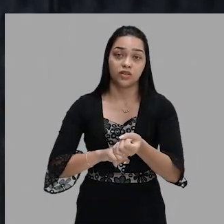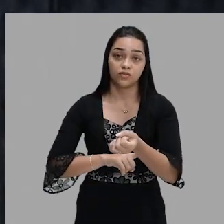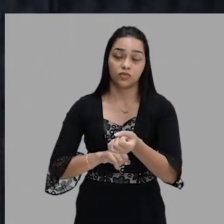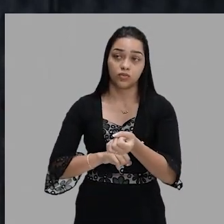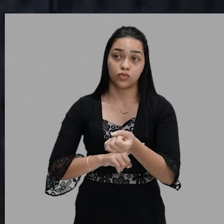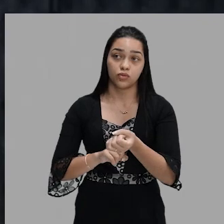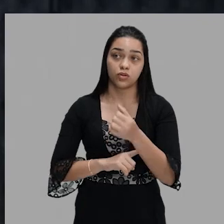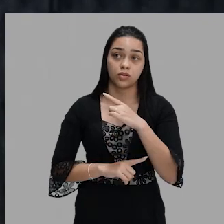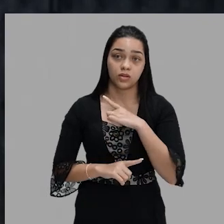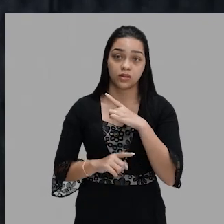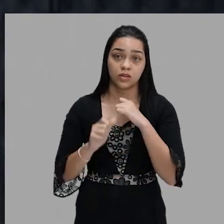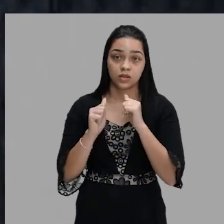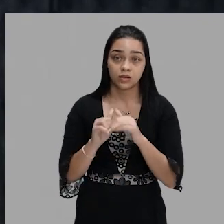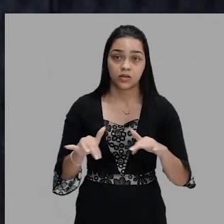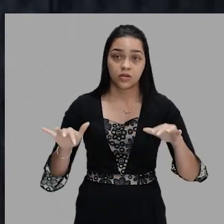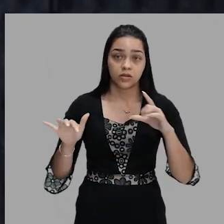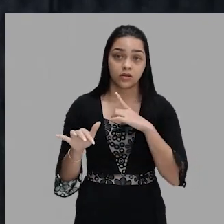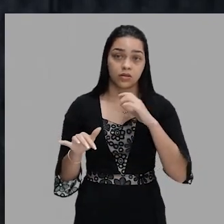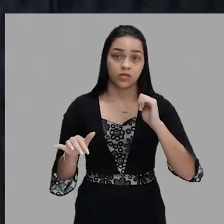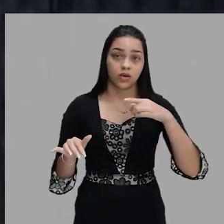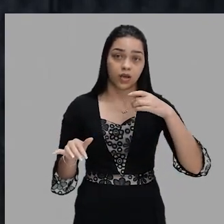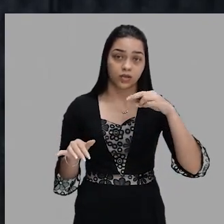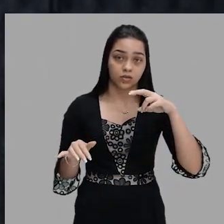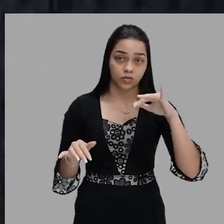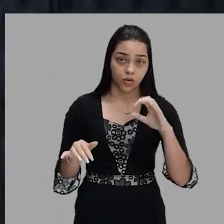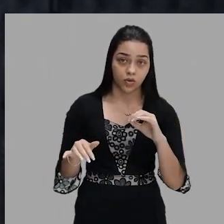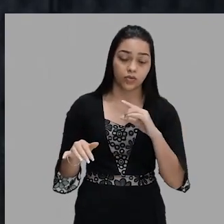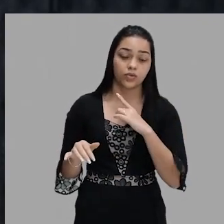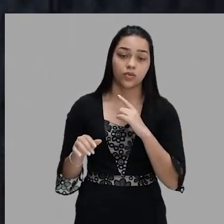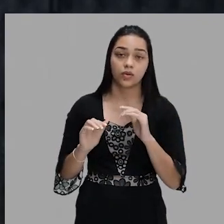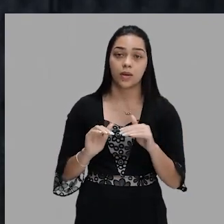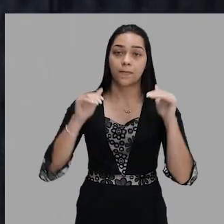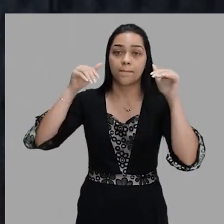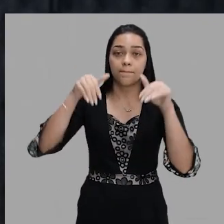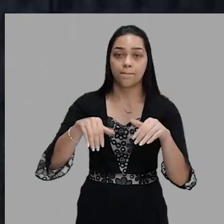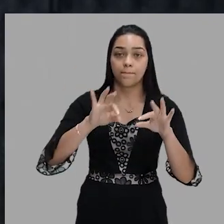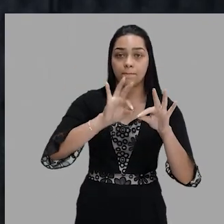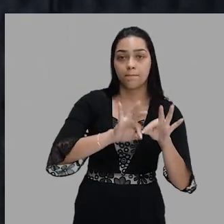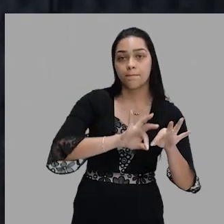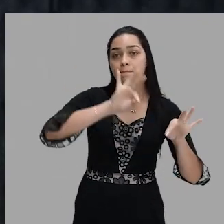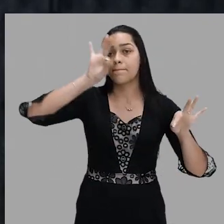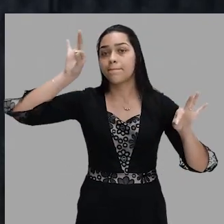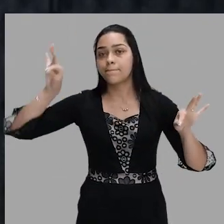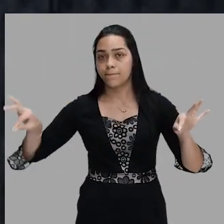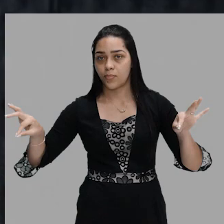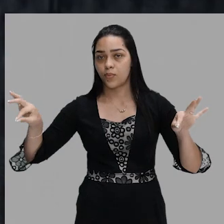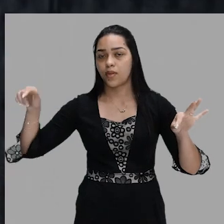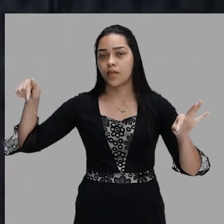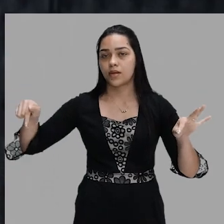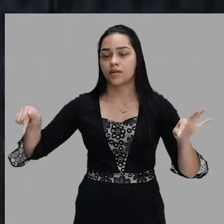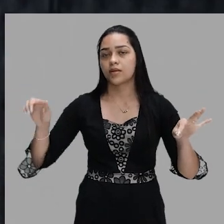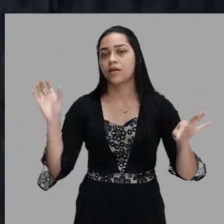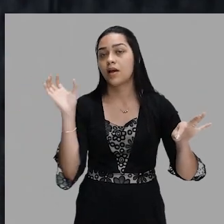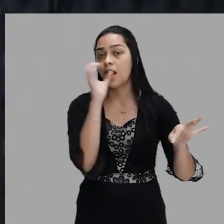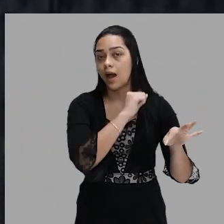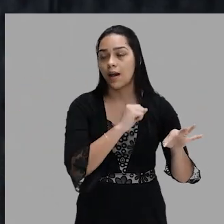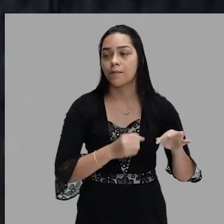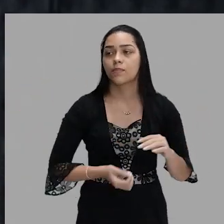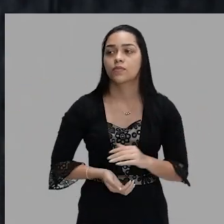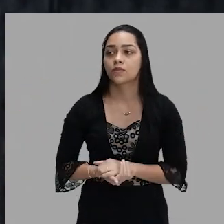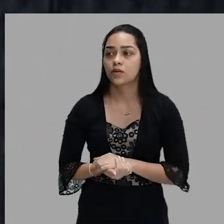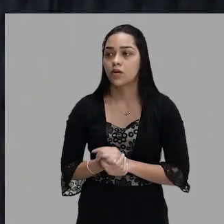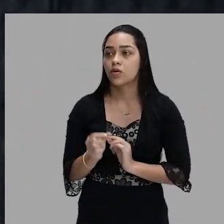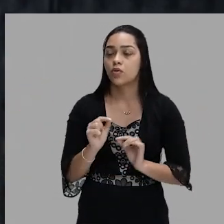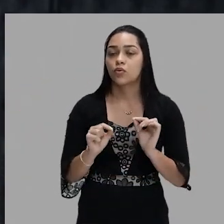quando ele se propaga por meio do sonho, ele pula de um nódulo de Ranvier para o outro nódulo de Ranvier.